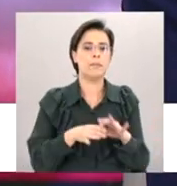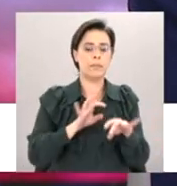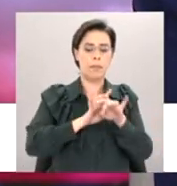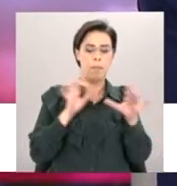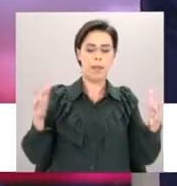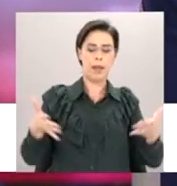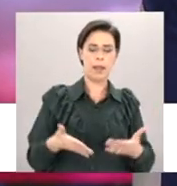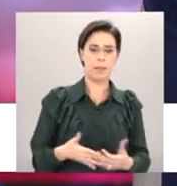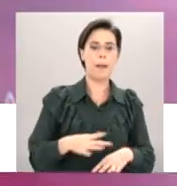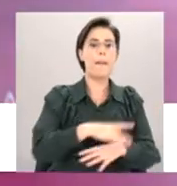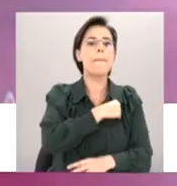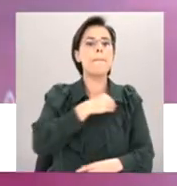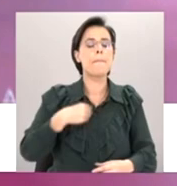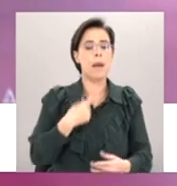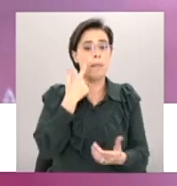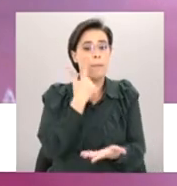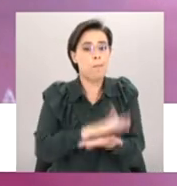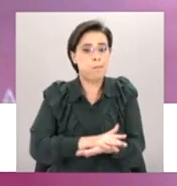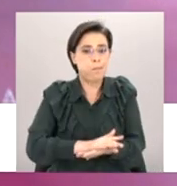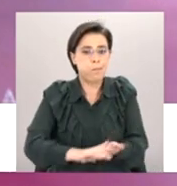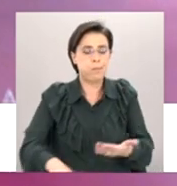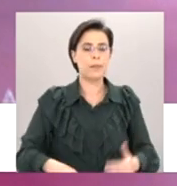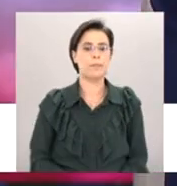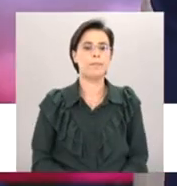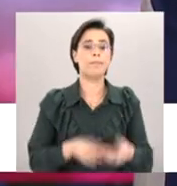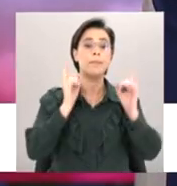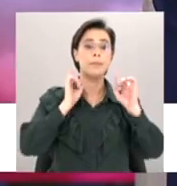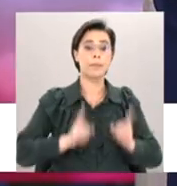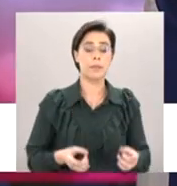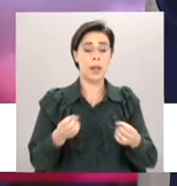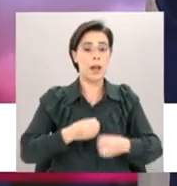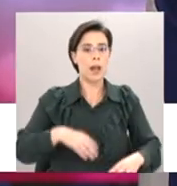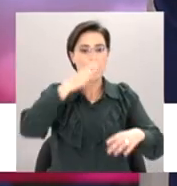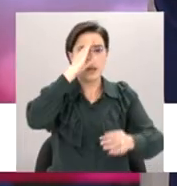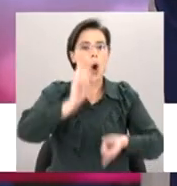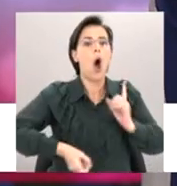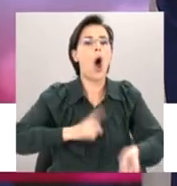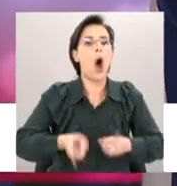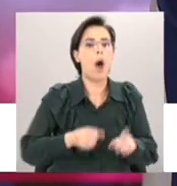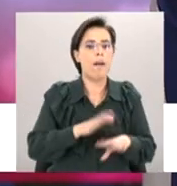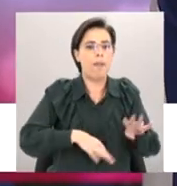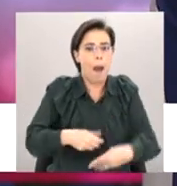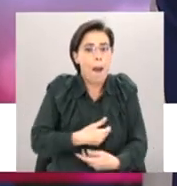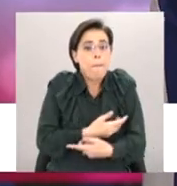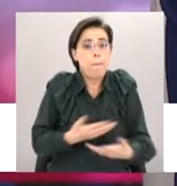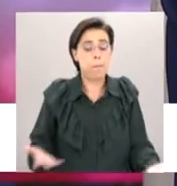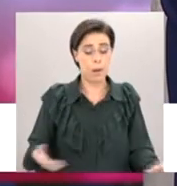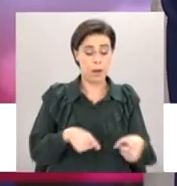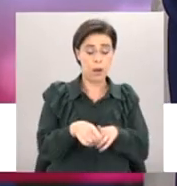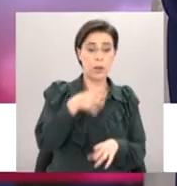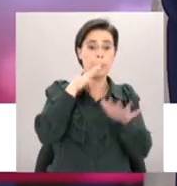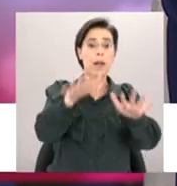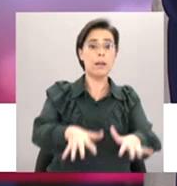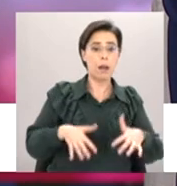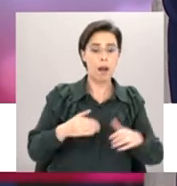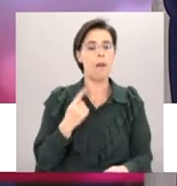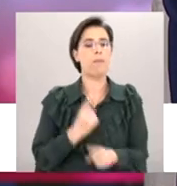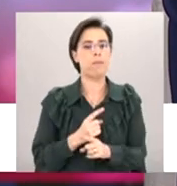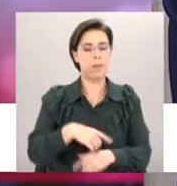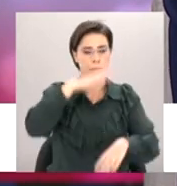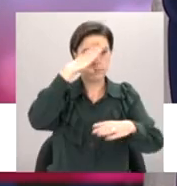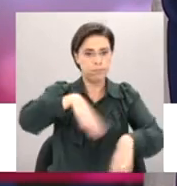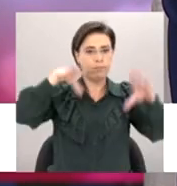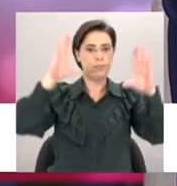com uma pandemia e os médicos não conheciam quando começou ninguém sabia o que havia de fazer os resultados O parlamento também